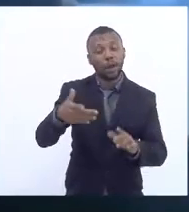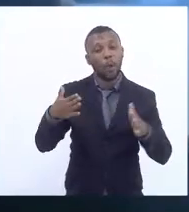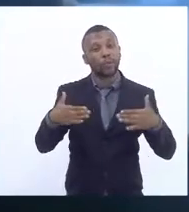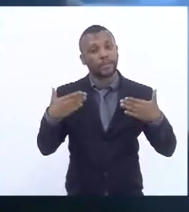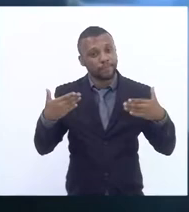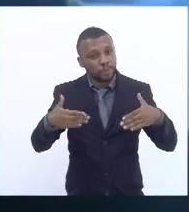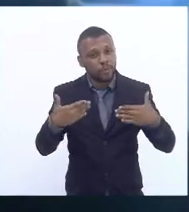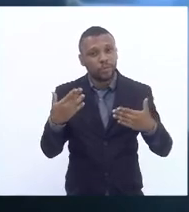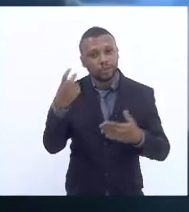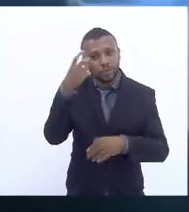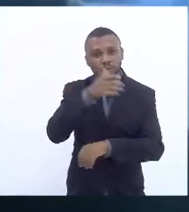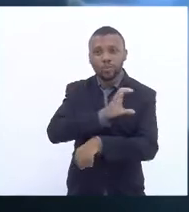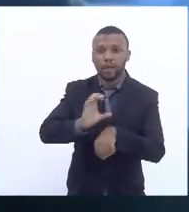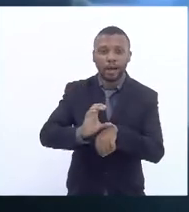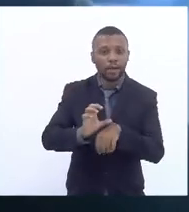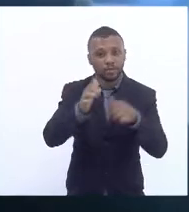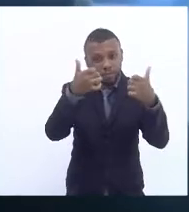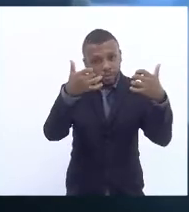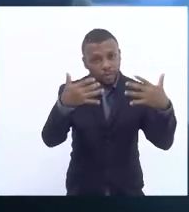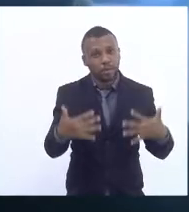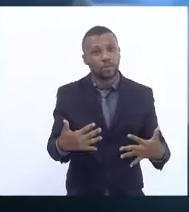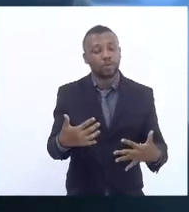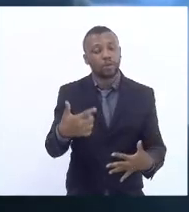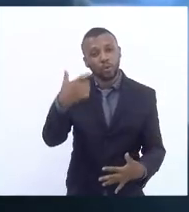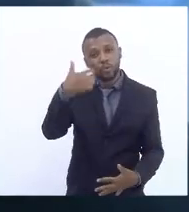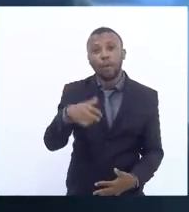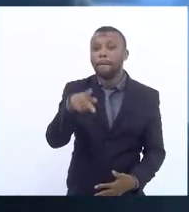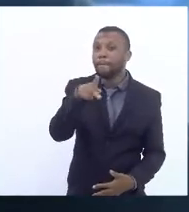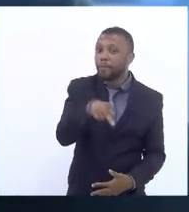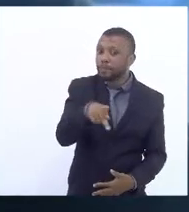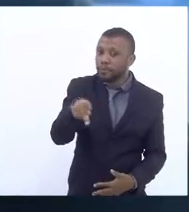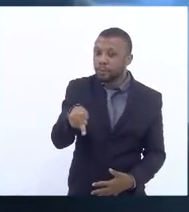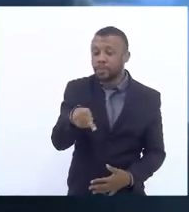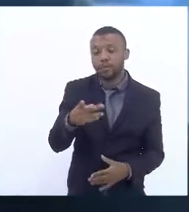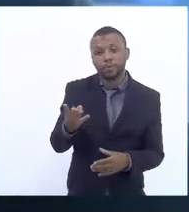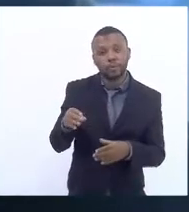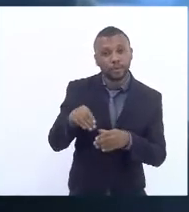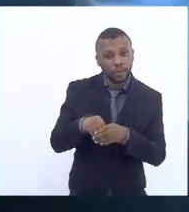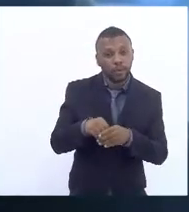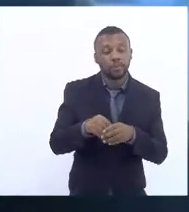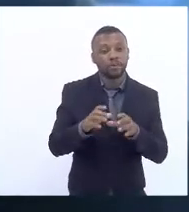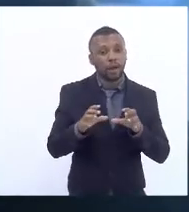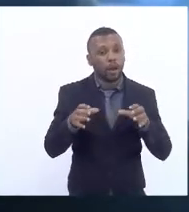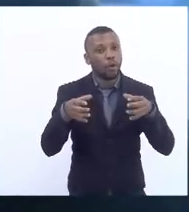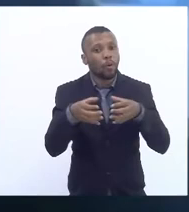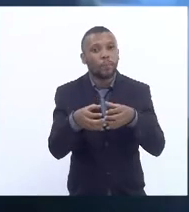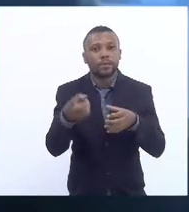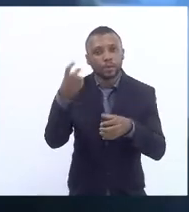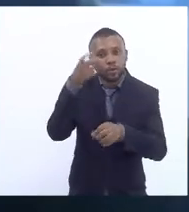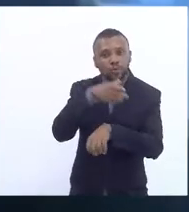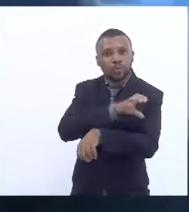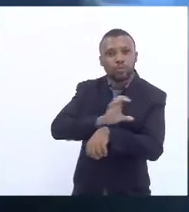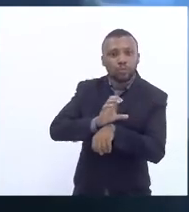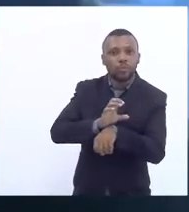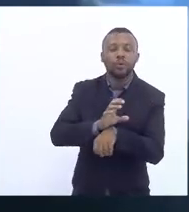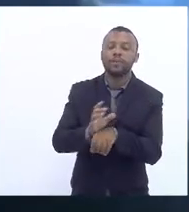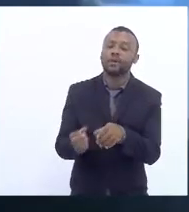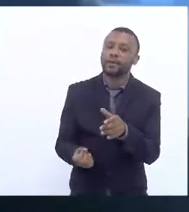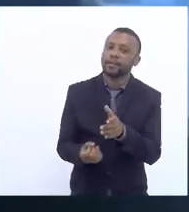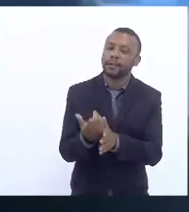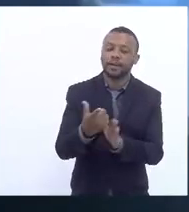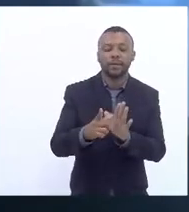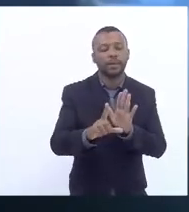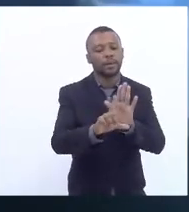seguinte: eu sou professor, sou da Comissão de Cultura, fiz leis do Fundo Estadual